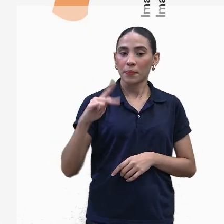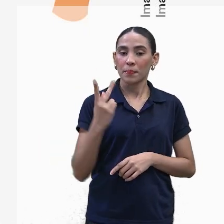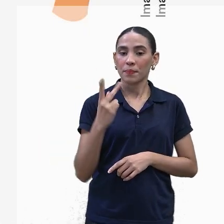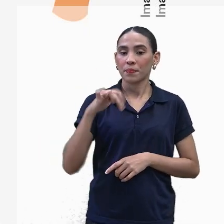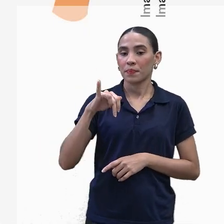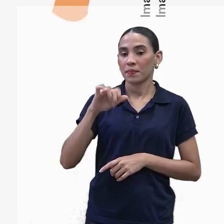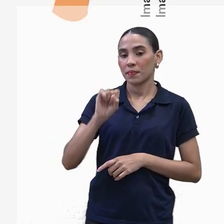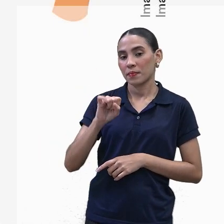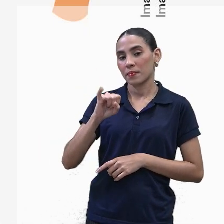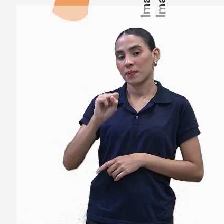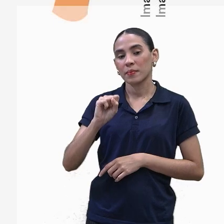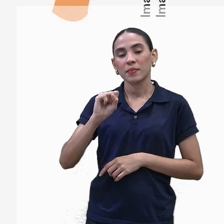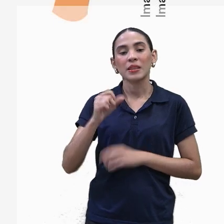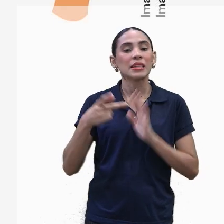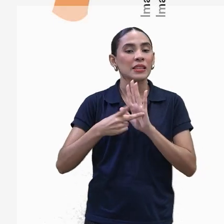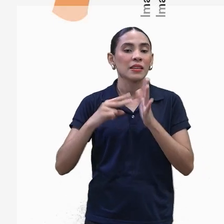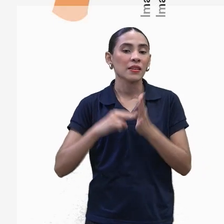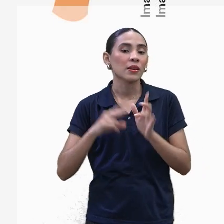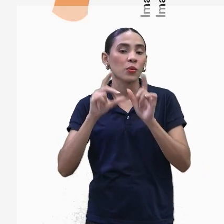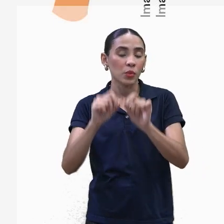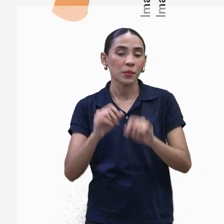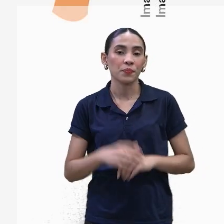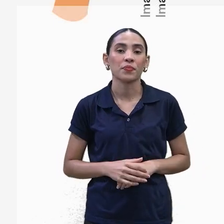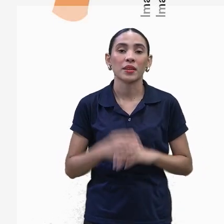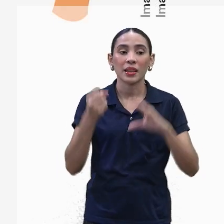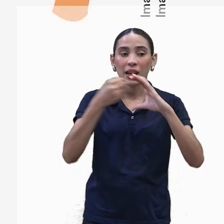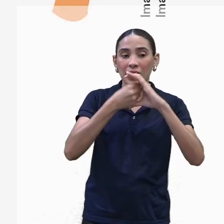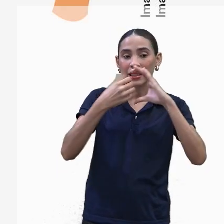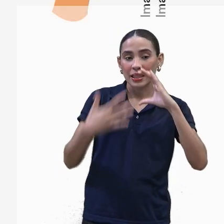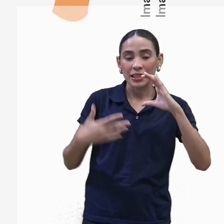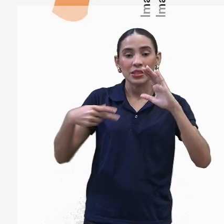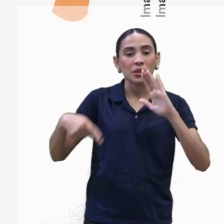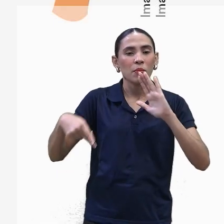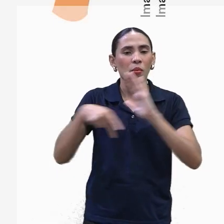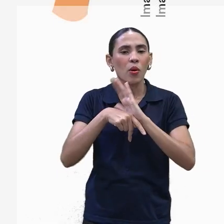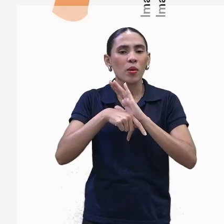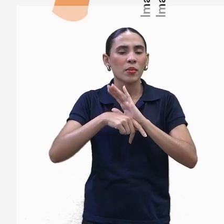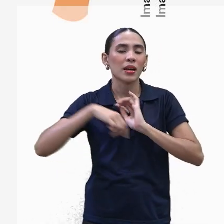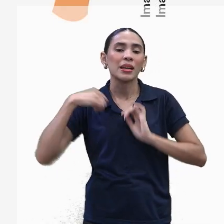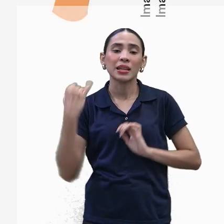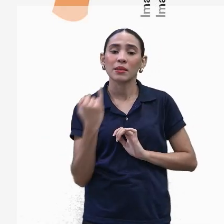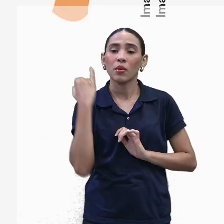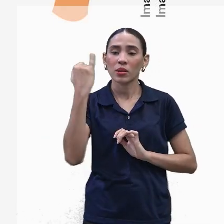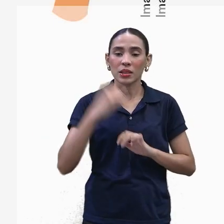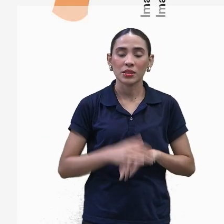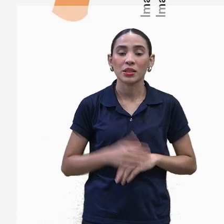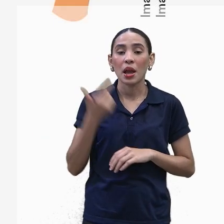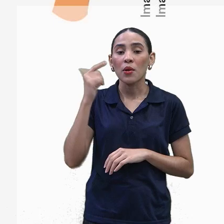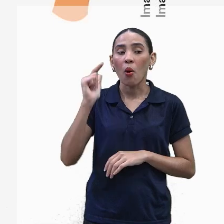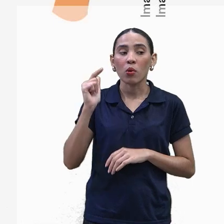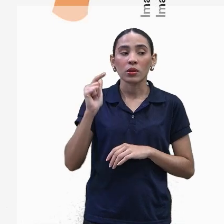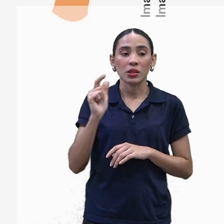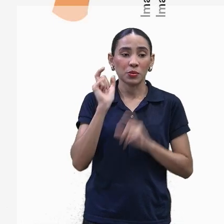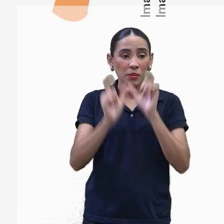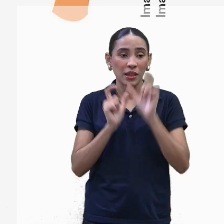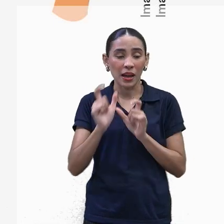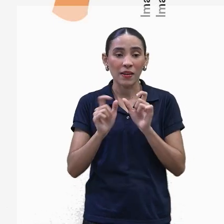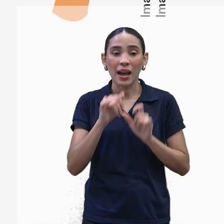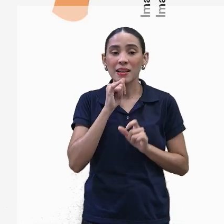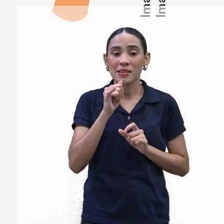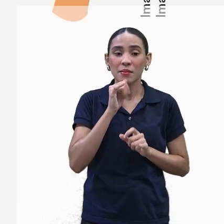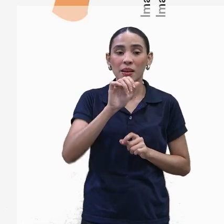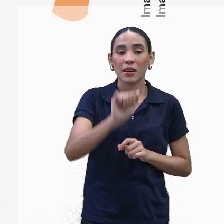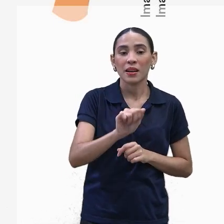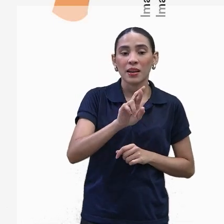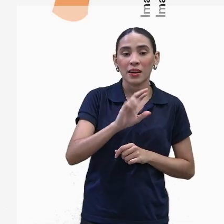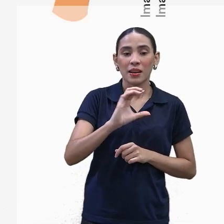nós estamos falando do quê? Desse elemento primordial. Em outras palavras, arqué quer dizer